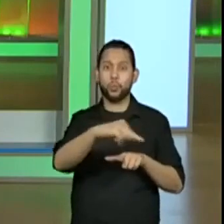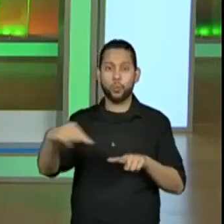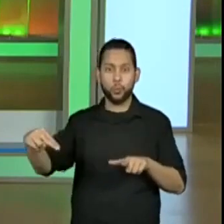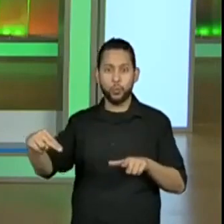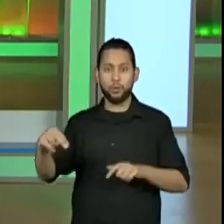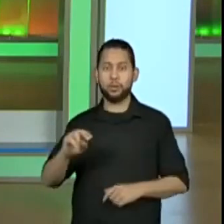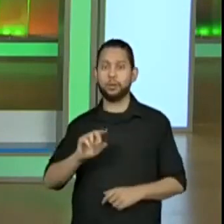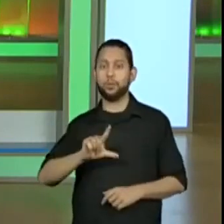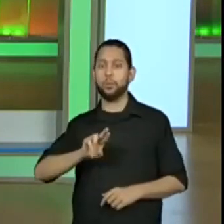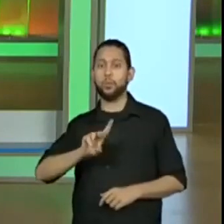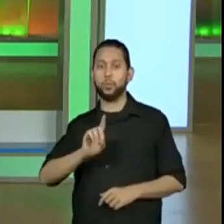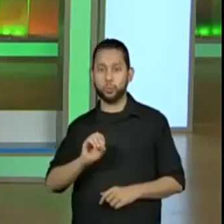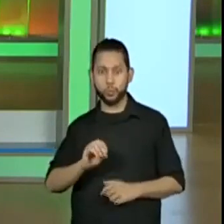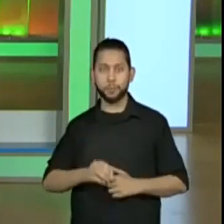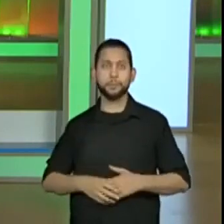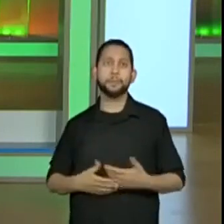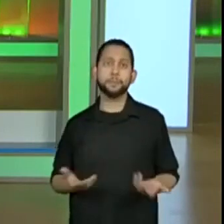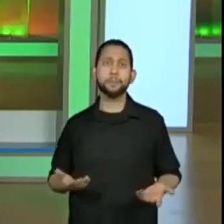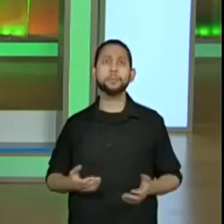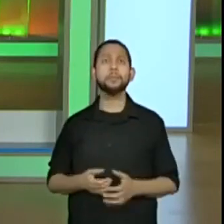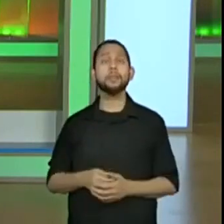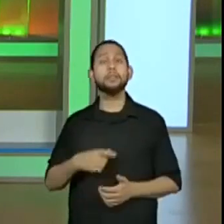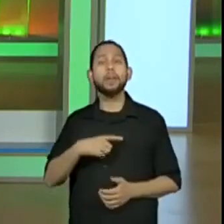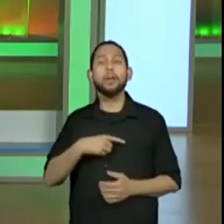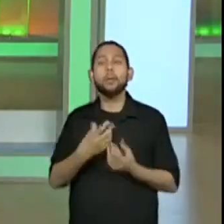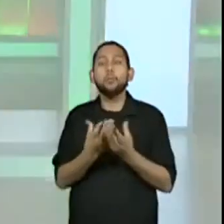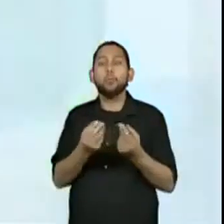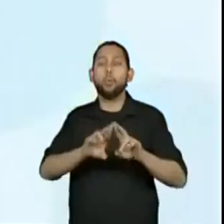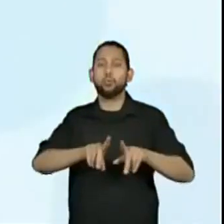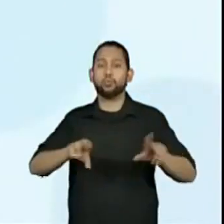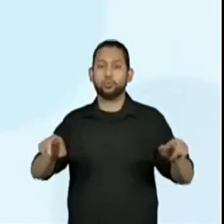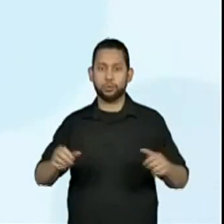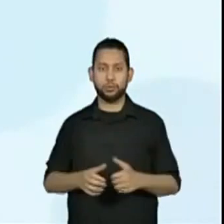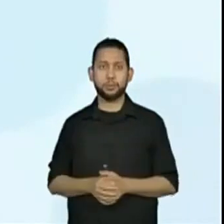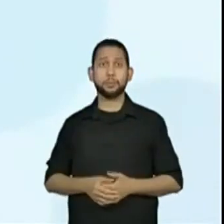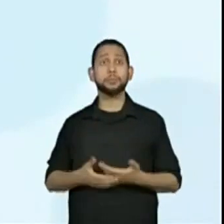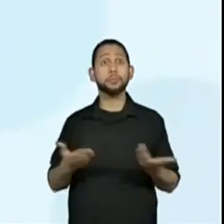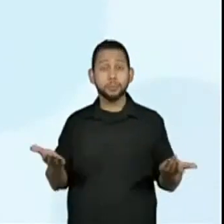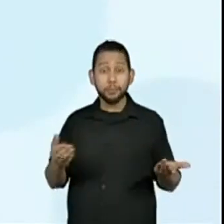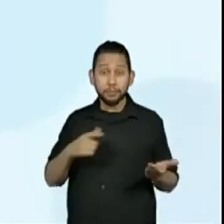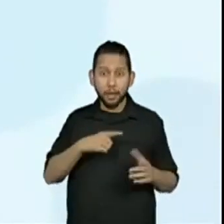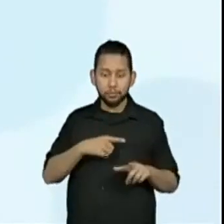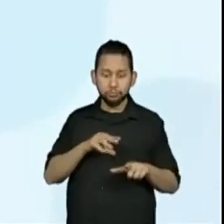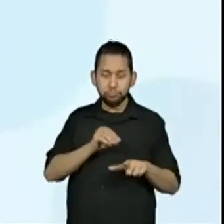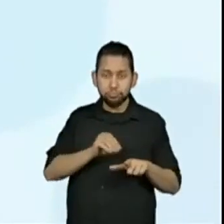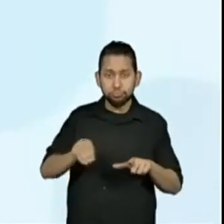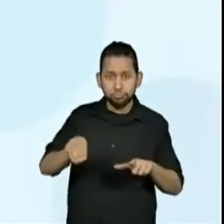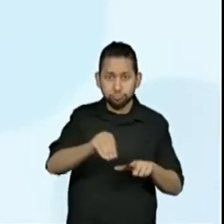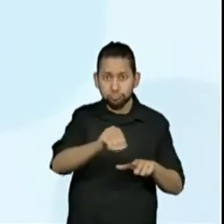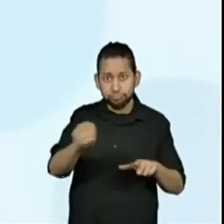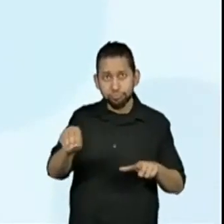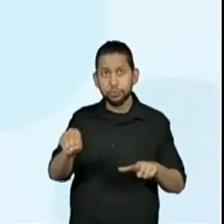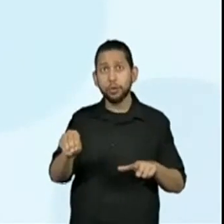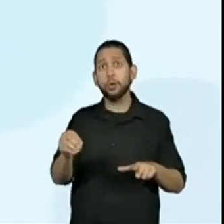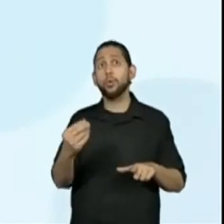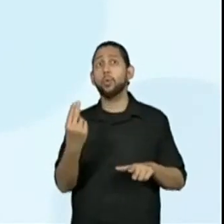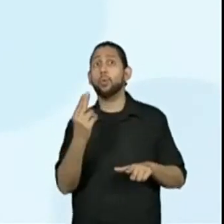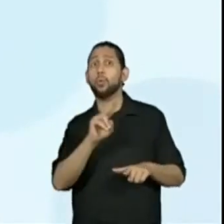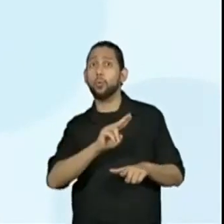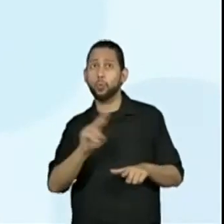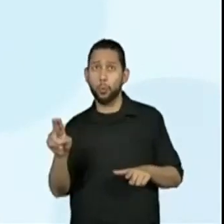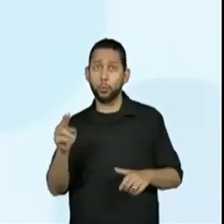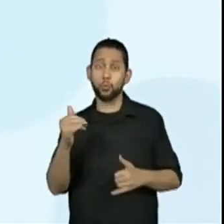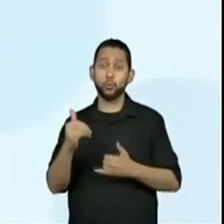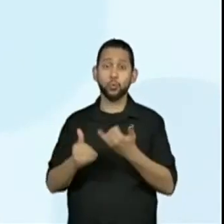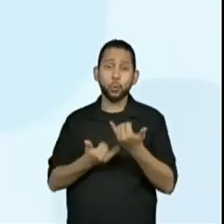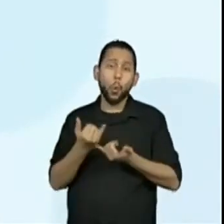lá. Vamos entender um pouquinho o que são os jogos de tabuleiro, né? Então, os jogos de tabuleiro, ou comumente chamados de jogos